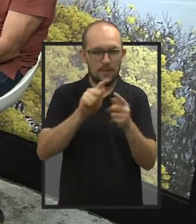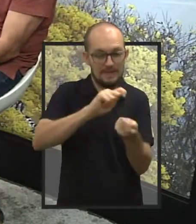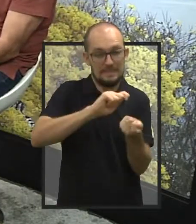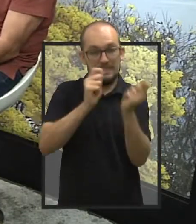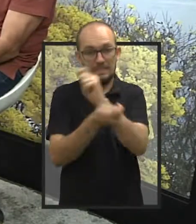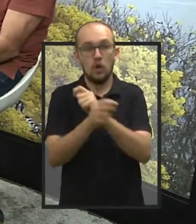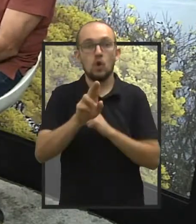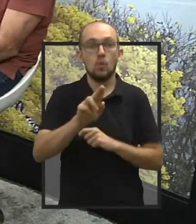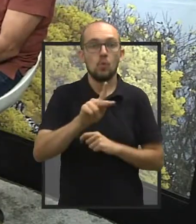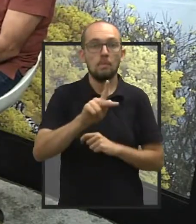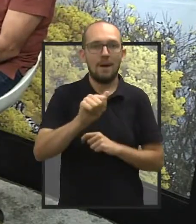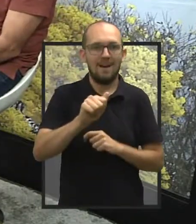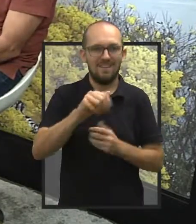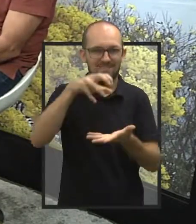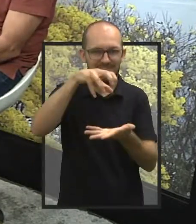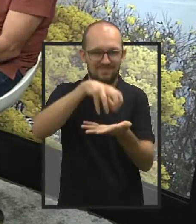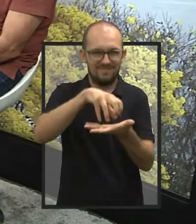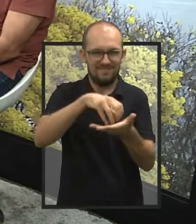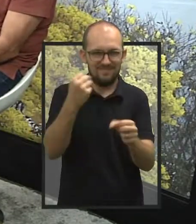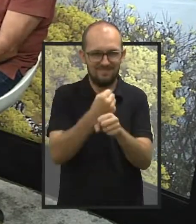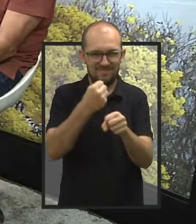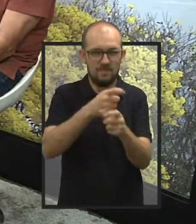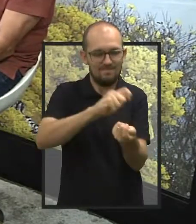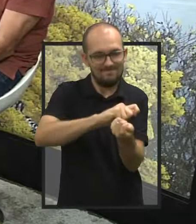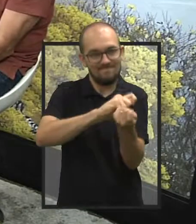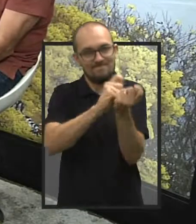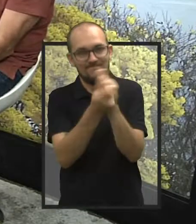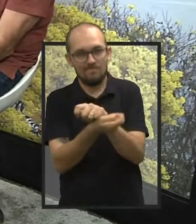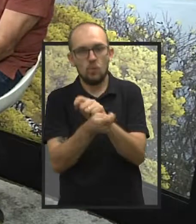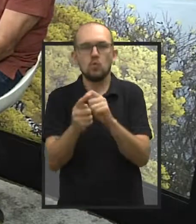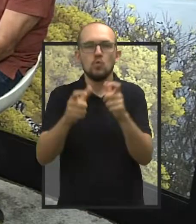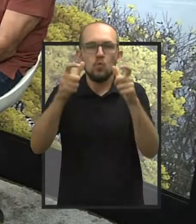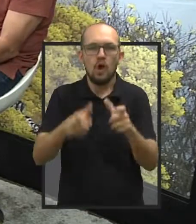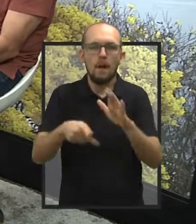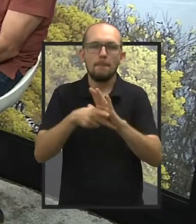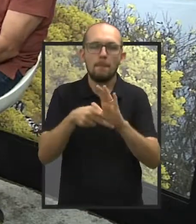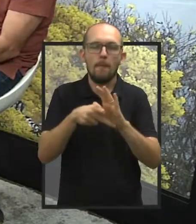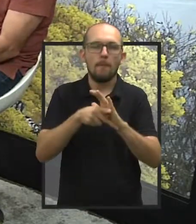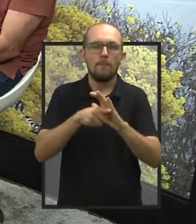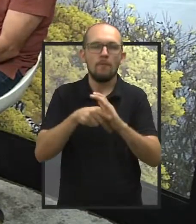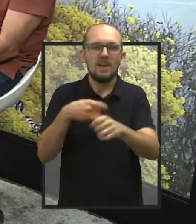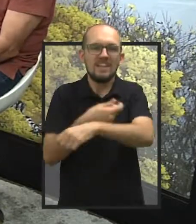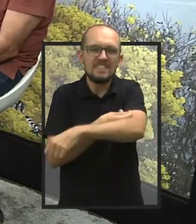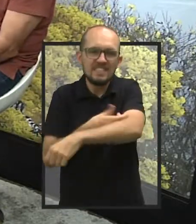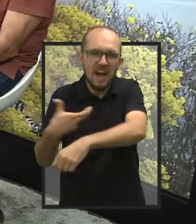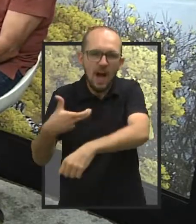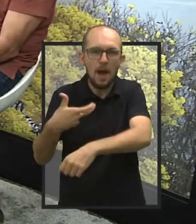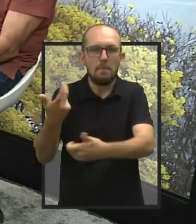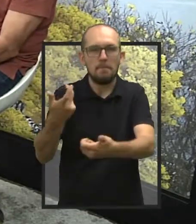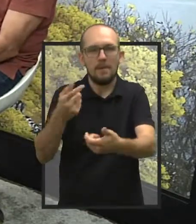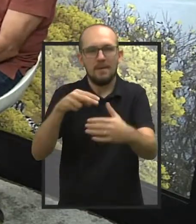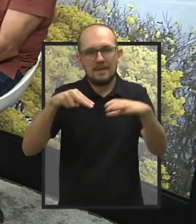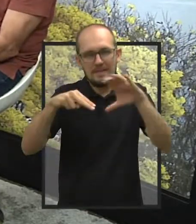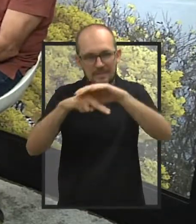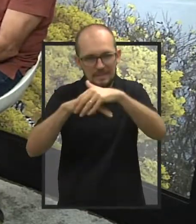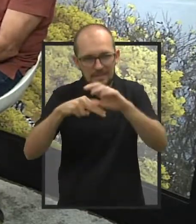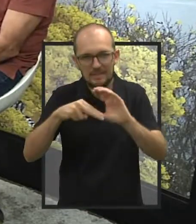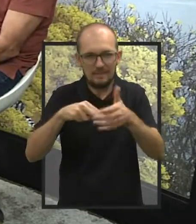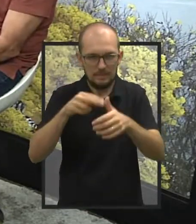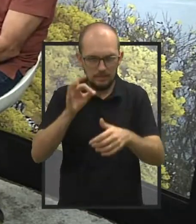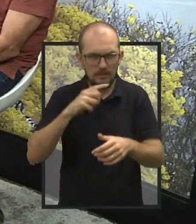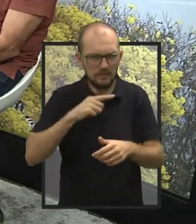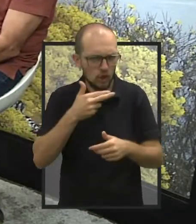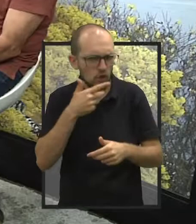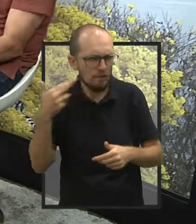em uma espécie de unidade de atendimento e de realização de exames aqui na cidade. E tem novidades em relação a